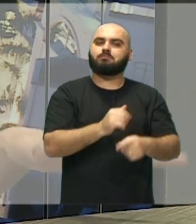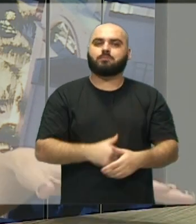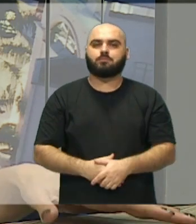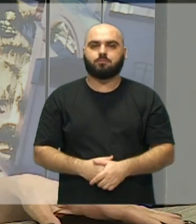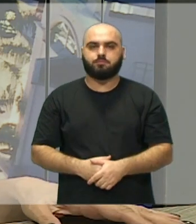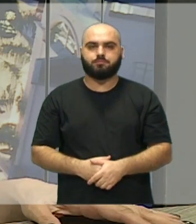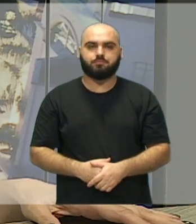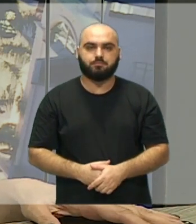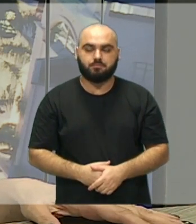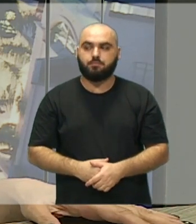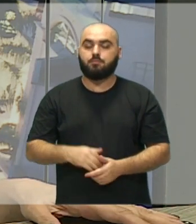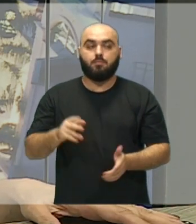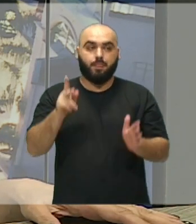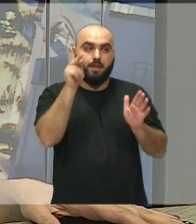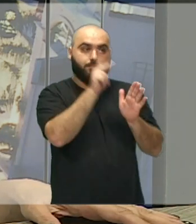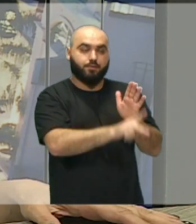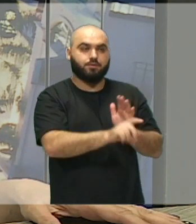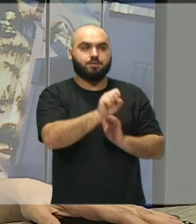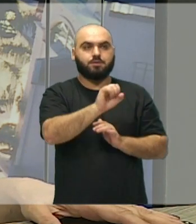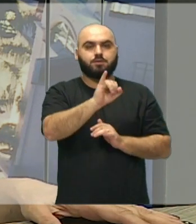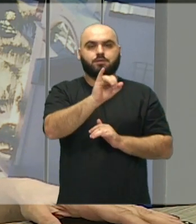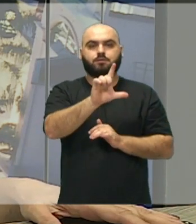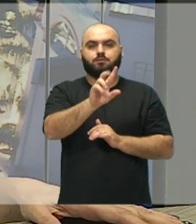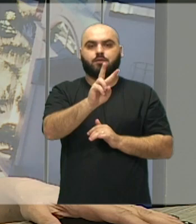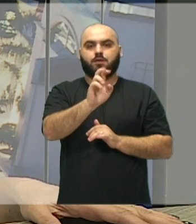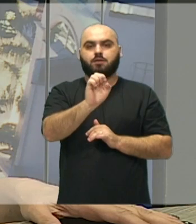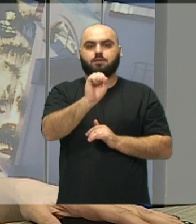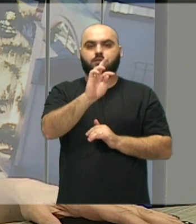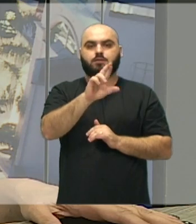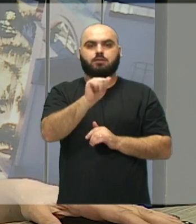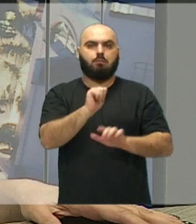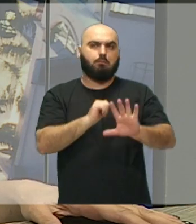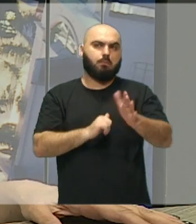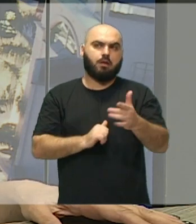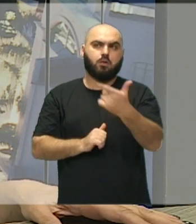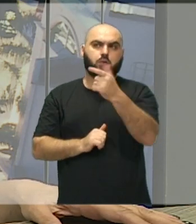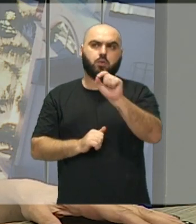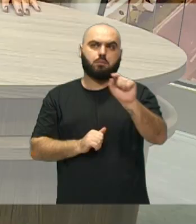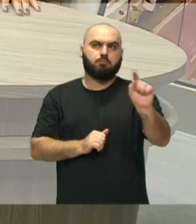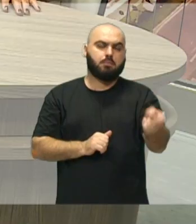dos silvestres, é em torno de R$200 mil por ano.